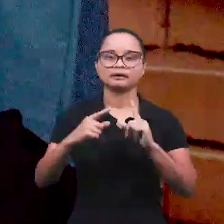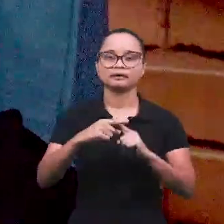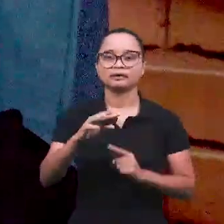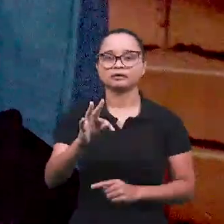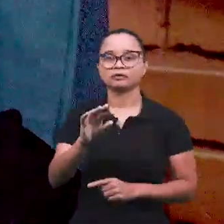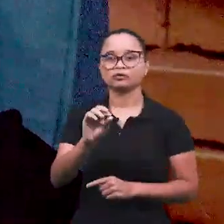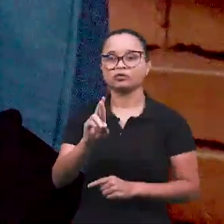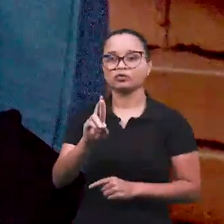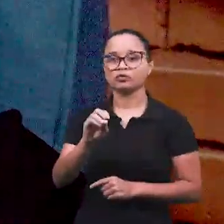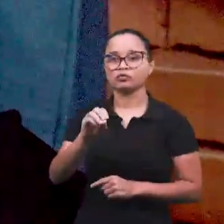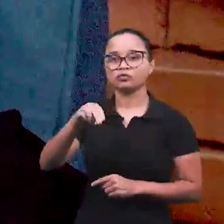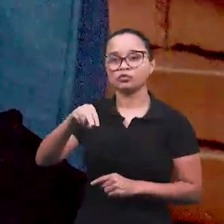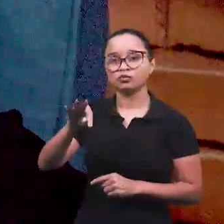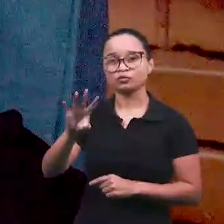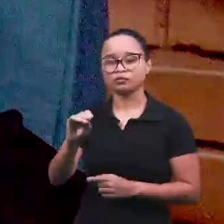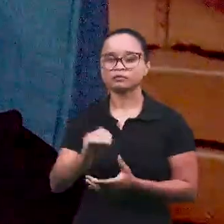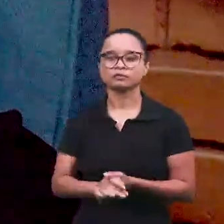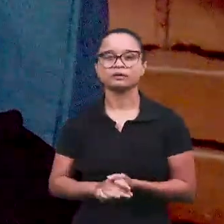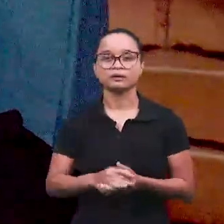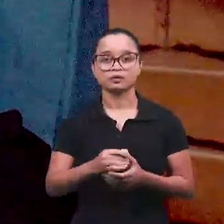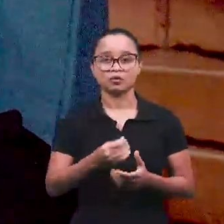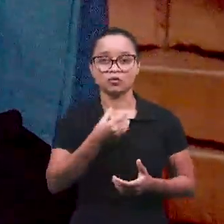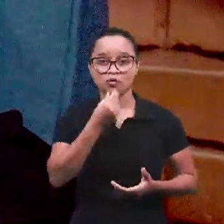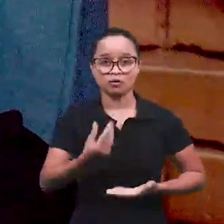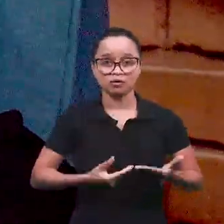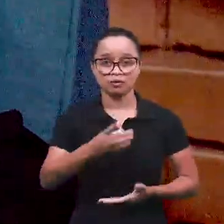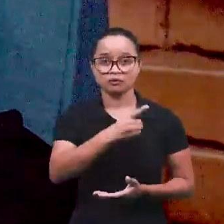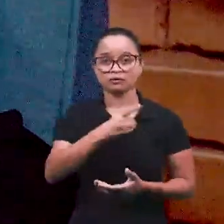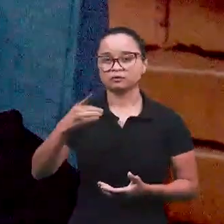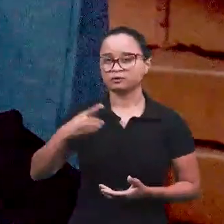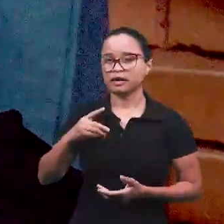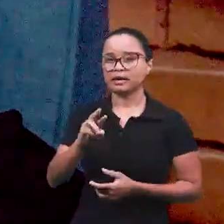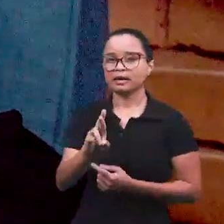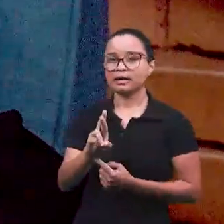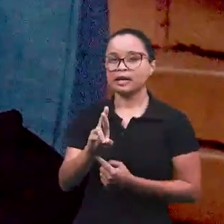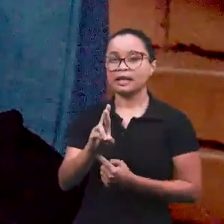em Toronto, e quem enviou essa frase é o nosso irmão diácono